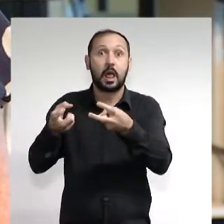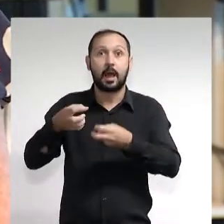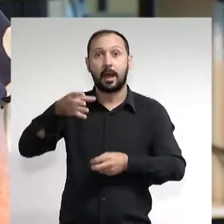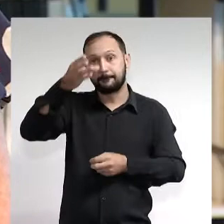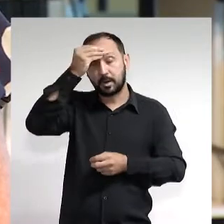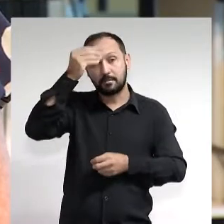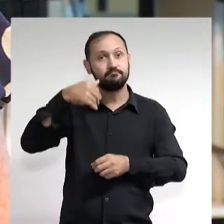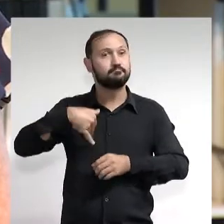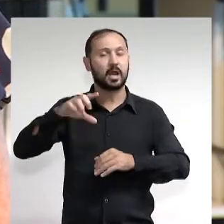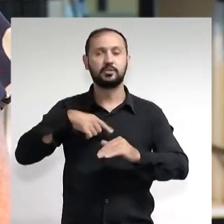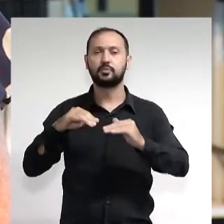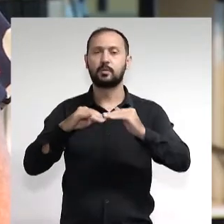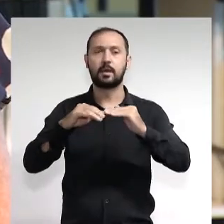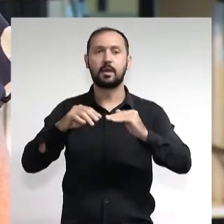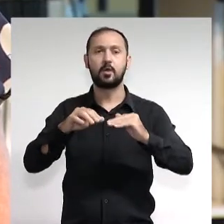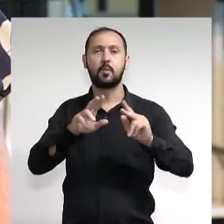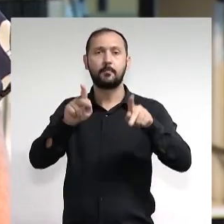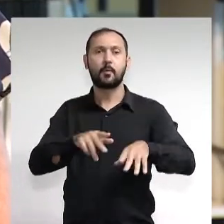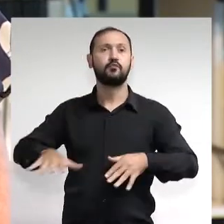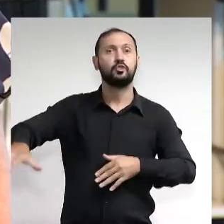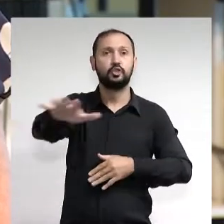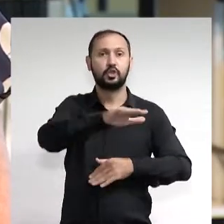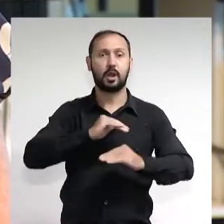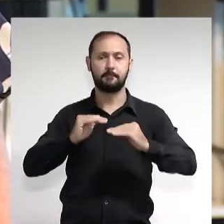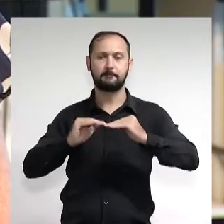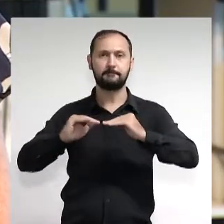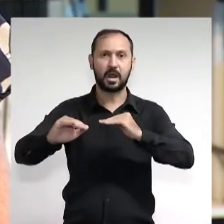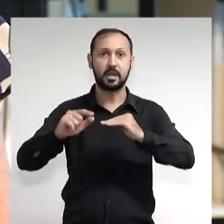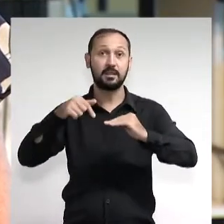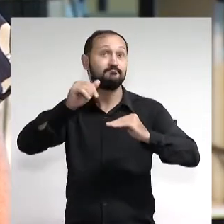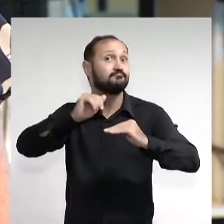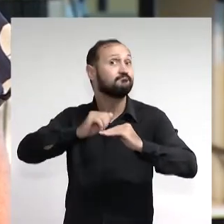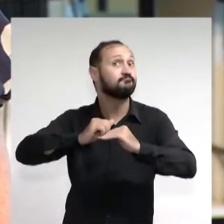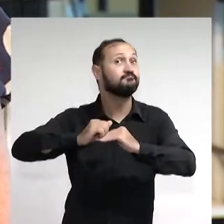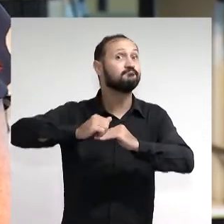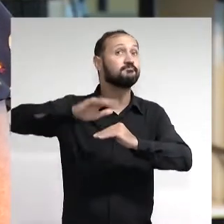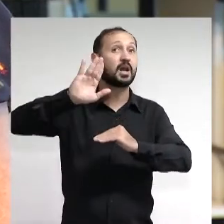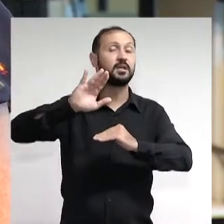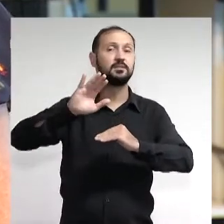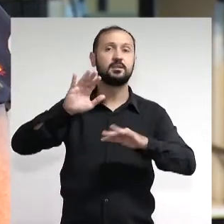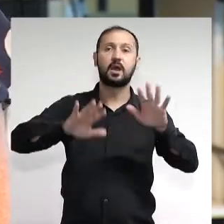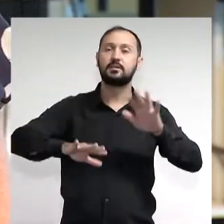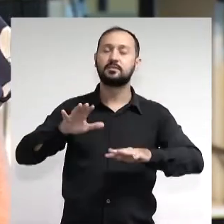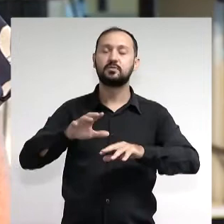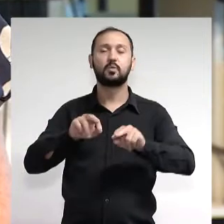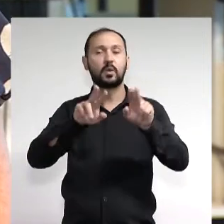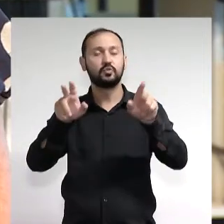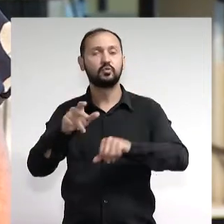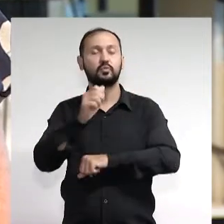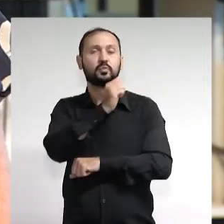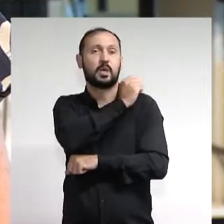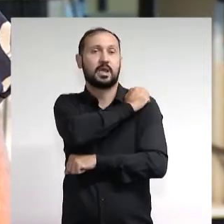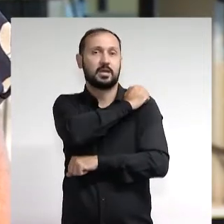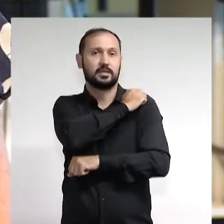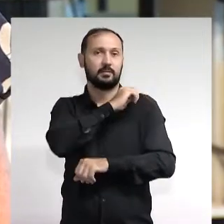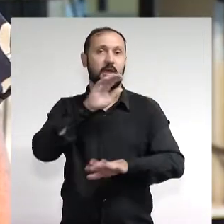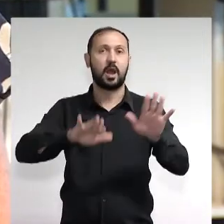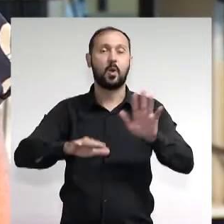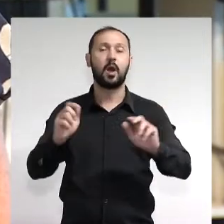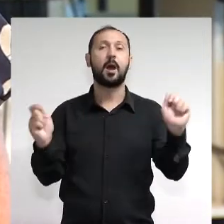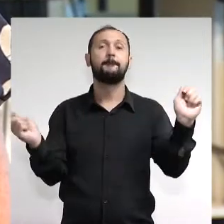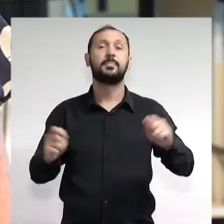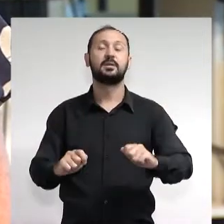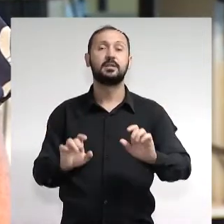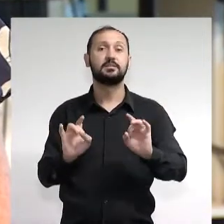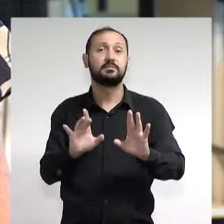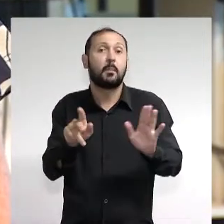observado, né, acima da média, seja no desenvolvimento de atividades acadêmicas de maneira geral ou algumas